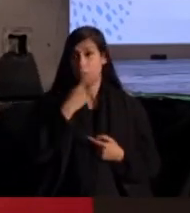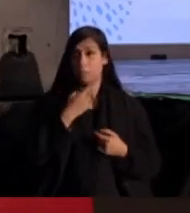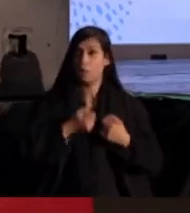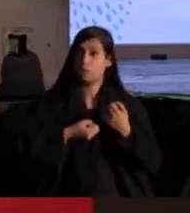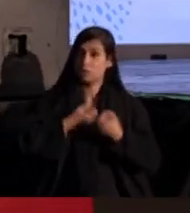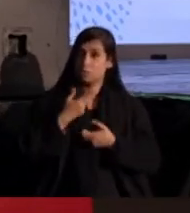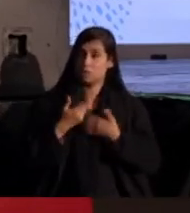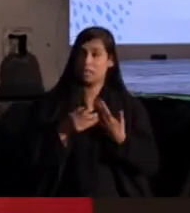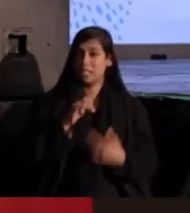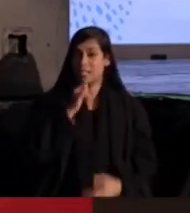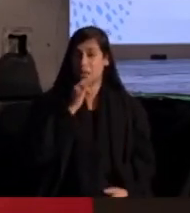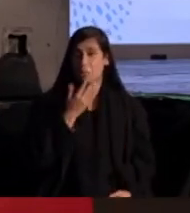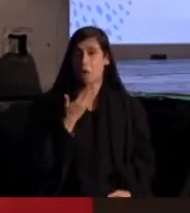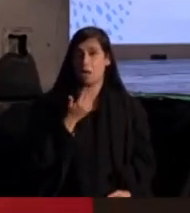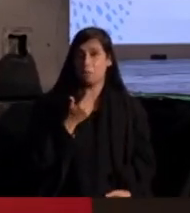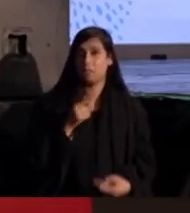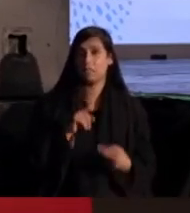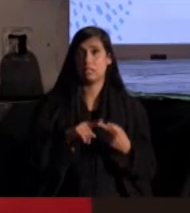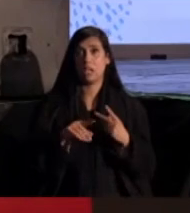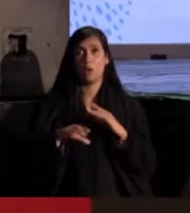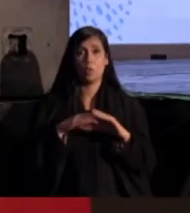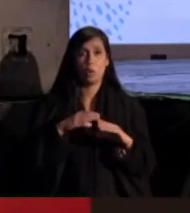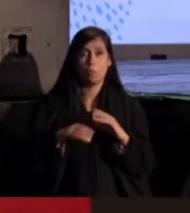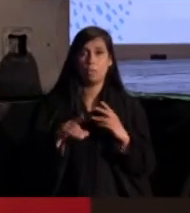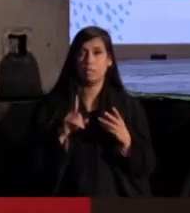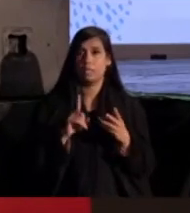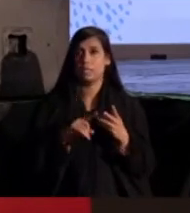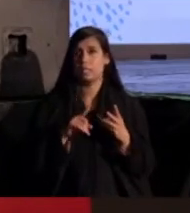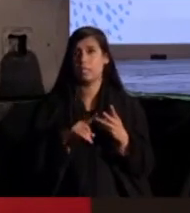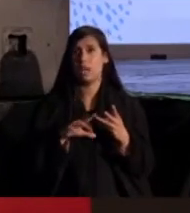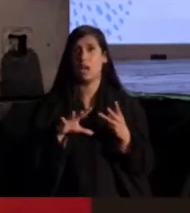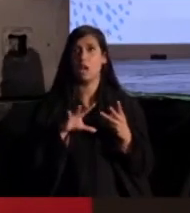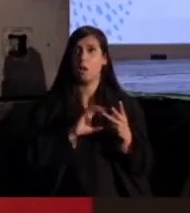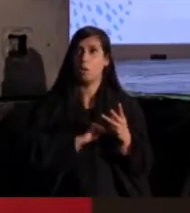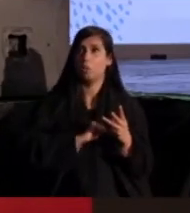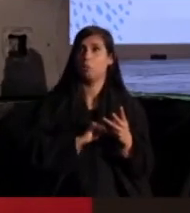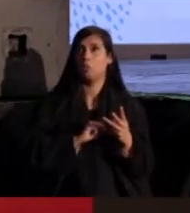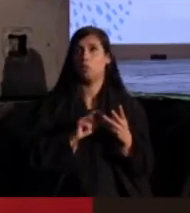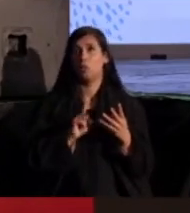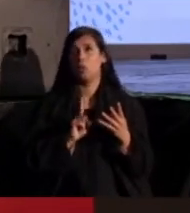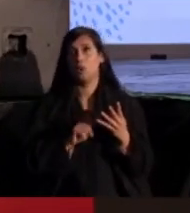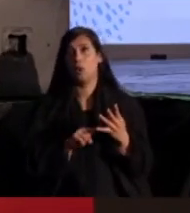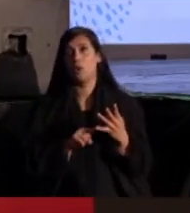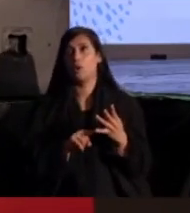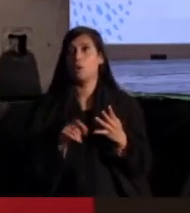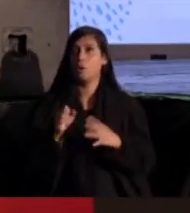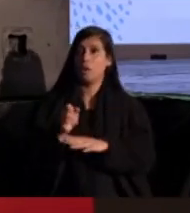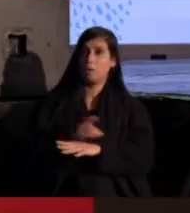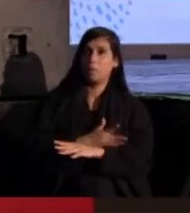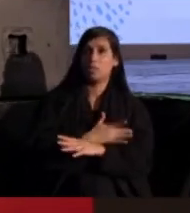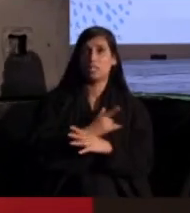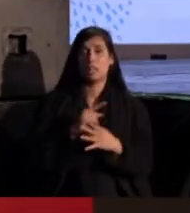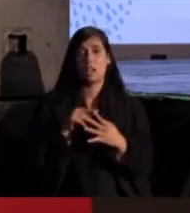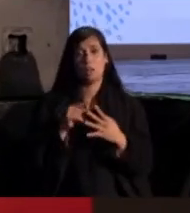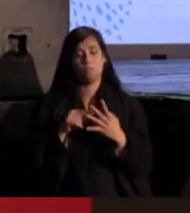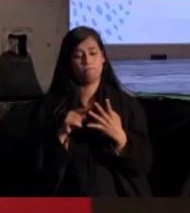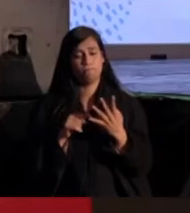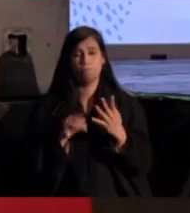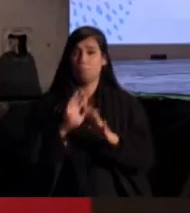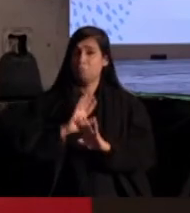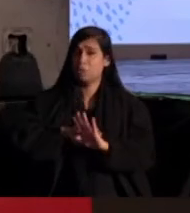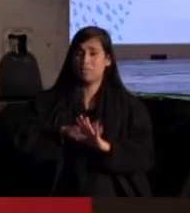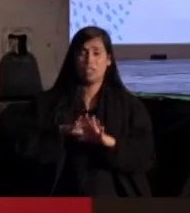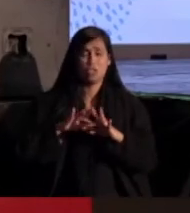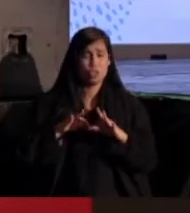na alimentação, na comunicação, na afetividade, na relação amorosa e em tantas outras